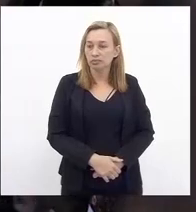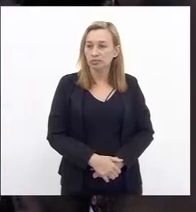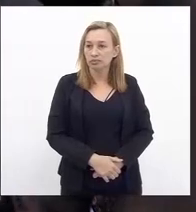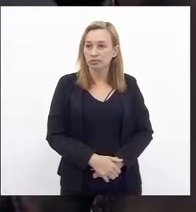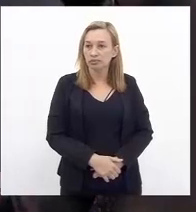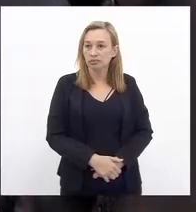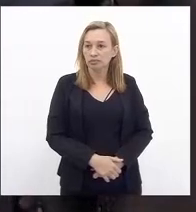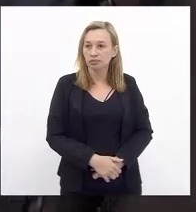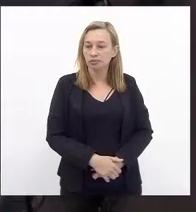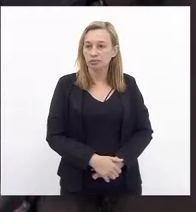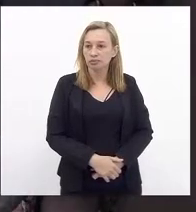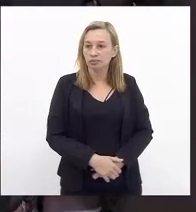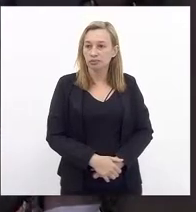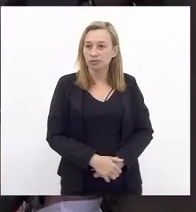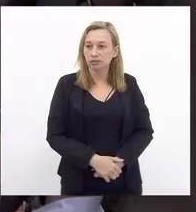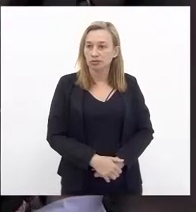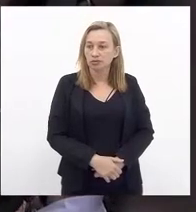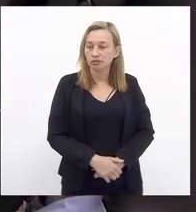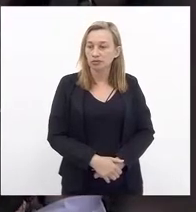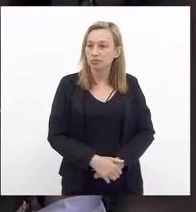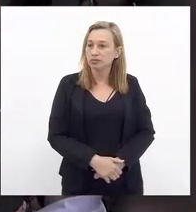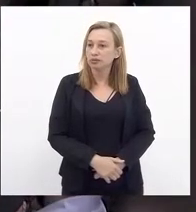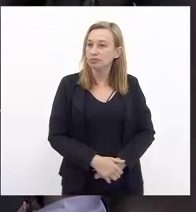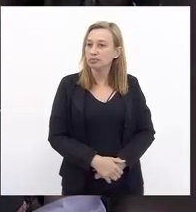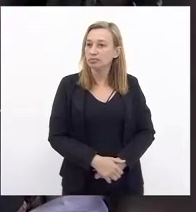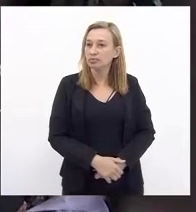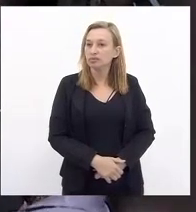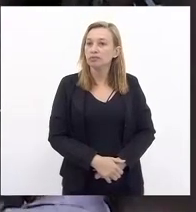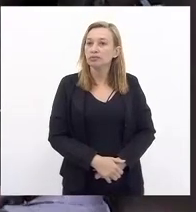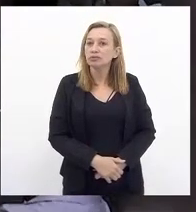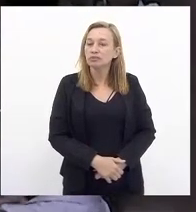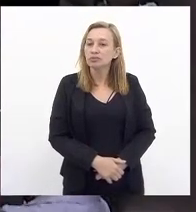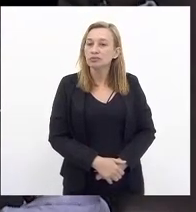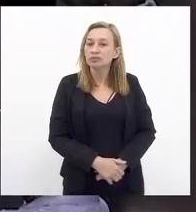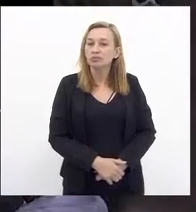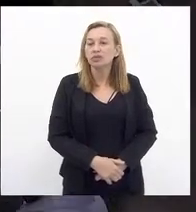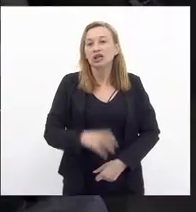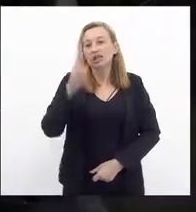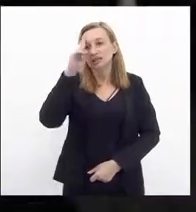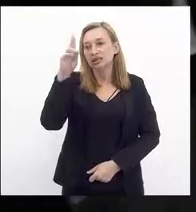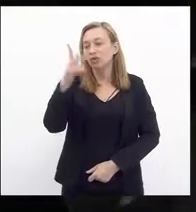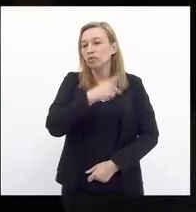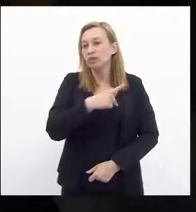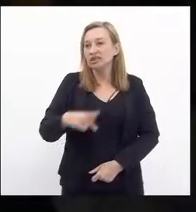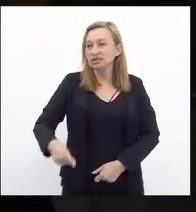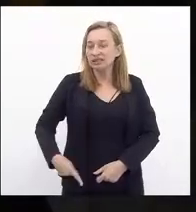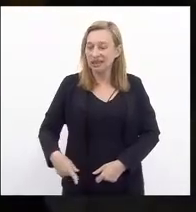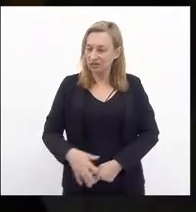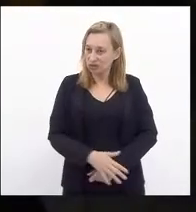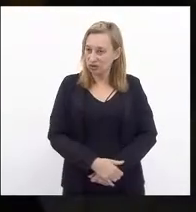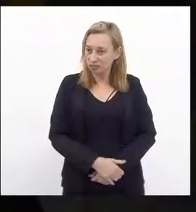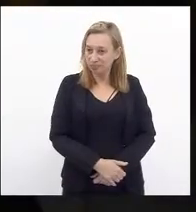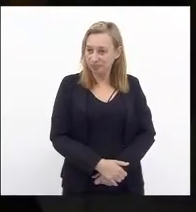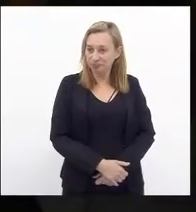E aí e xó Presidente